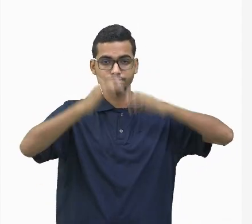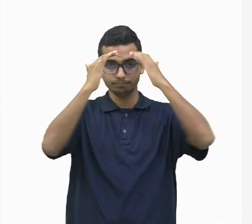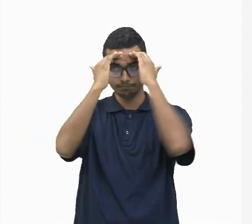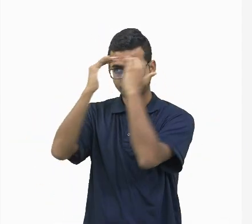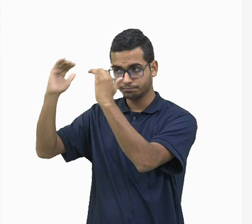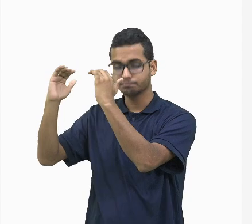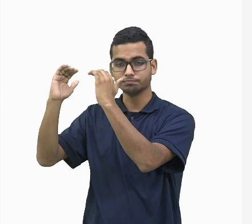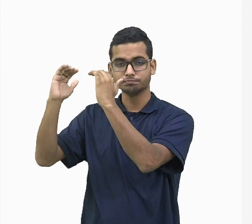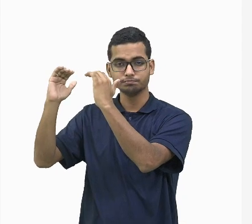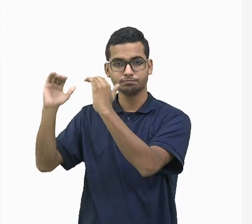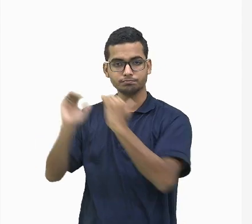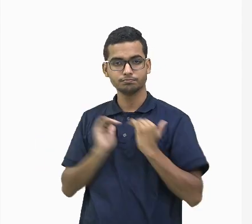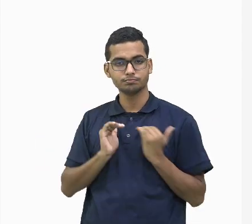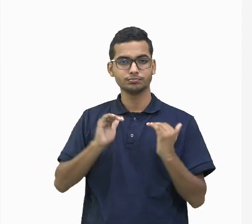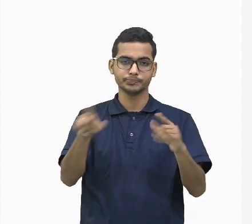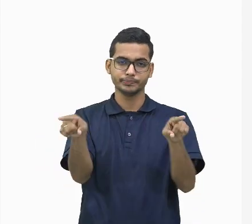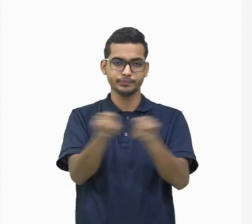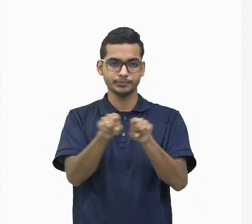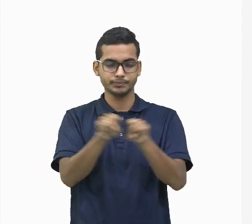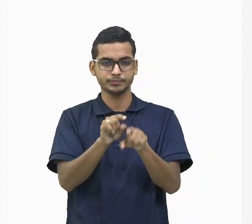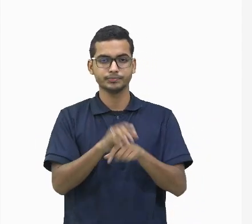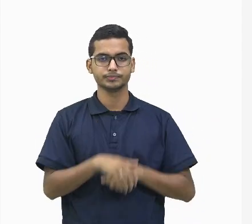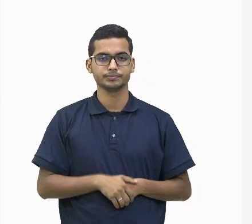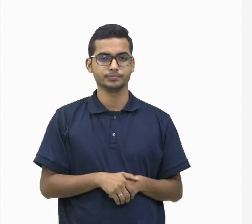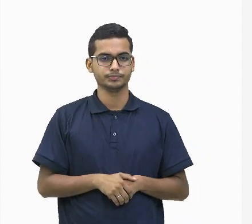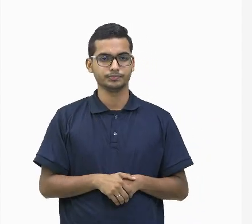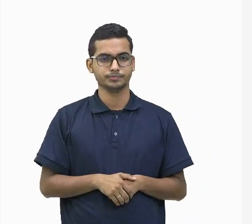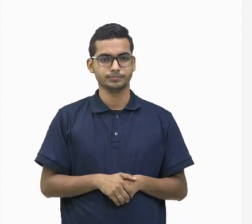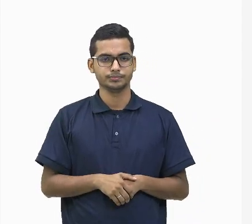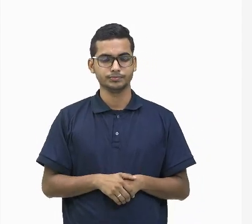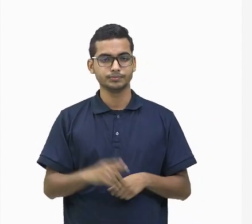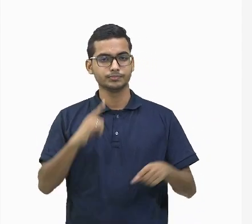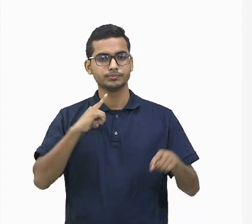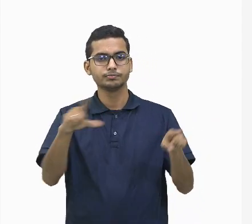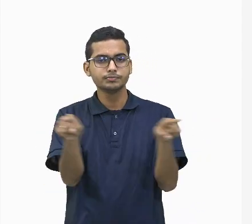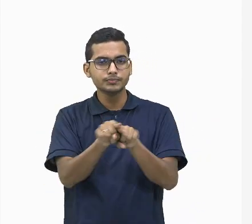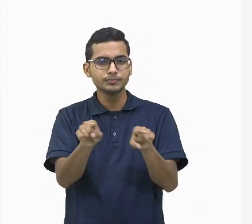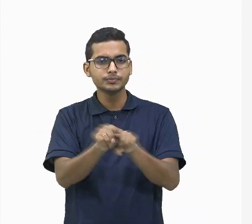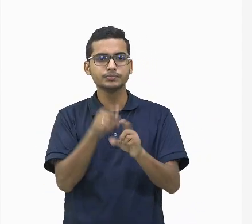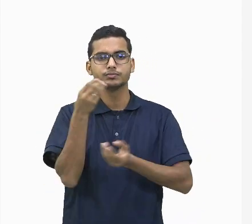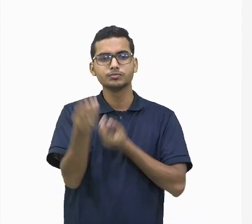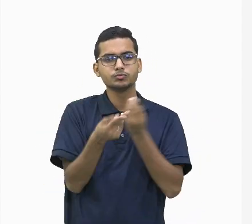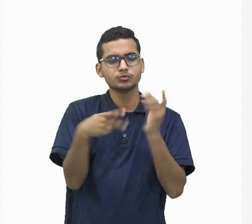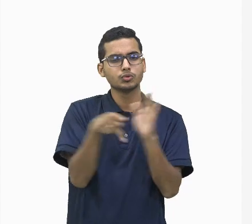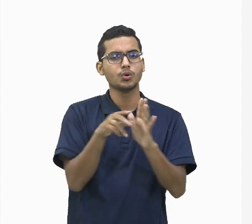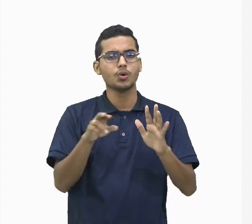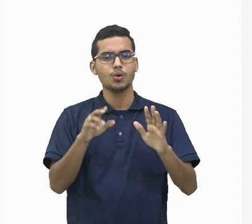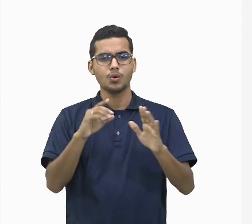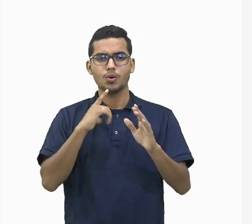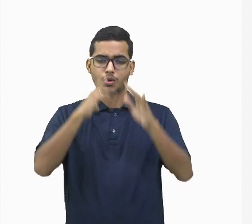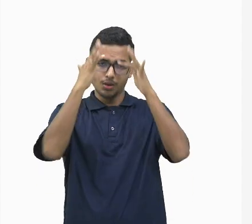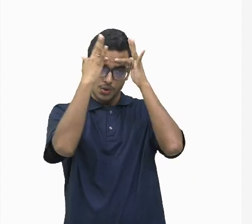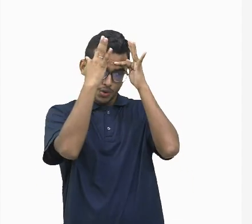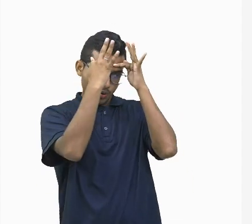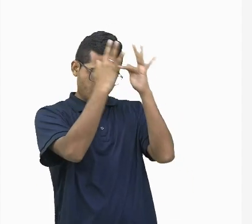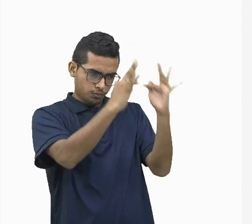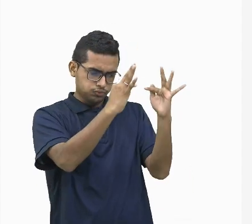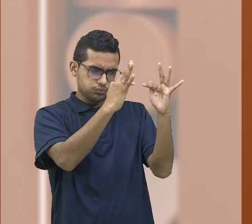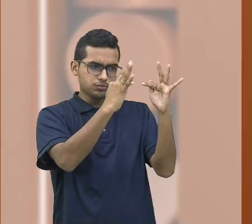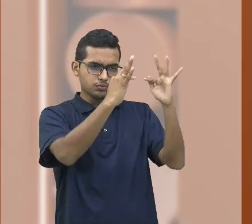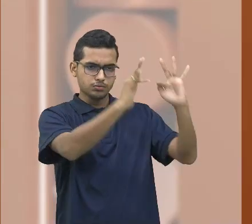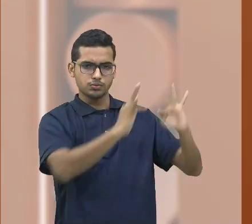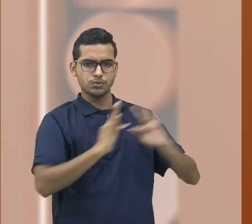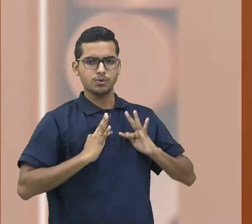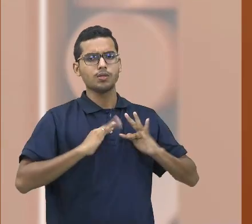para formalizar os laços de fidelidade. Então é a cerimônia onde nós vamos ter esse juramento